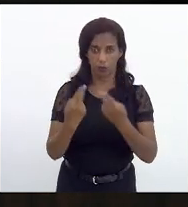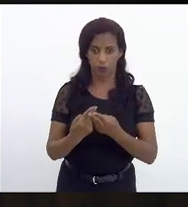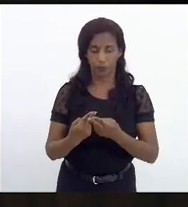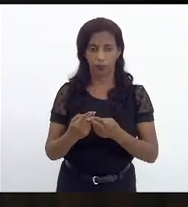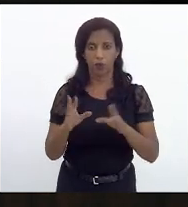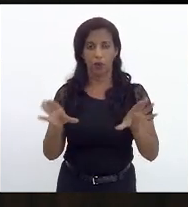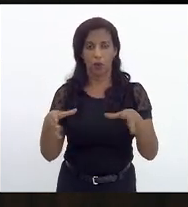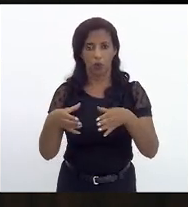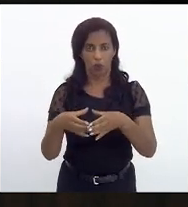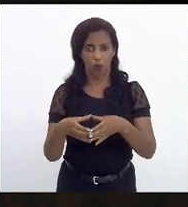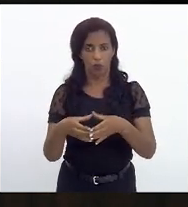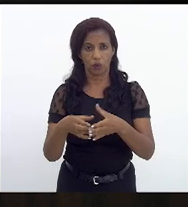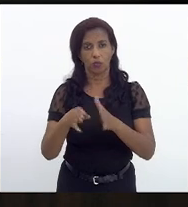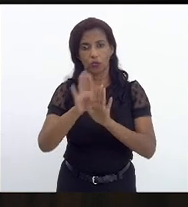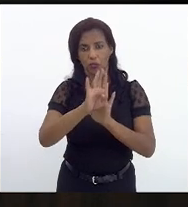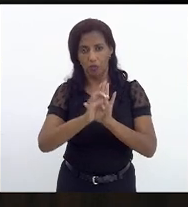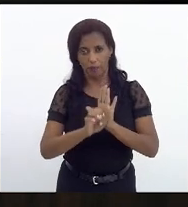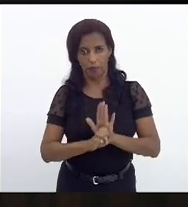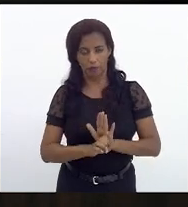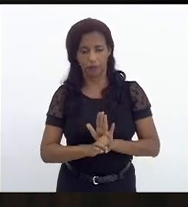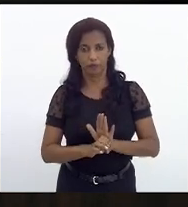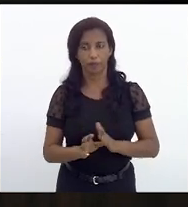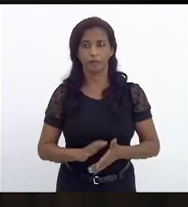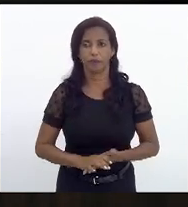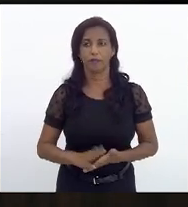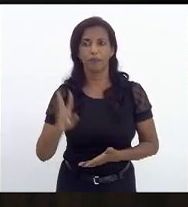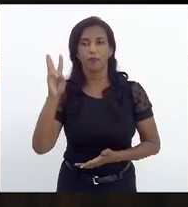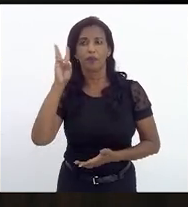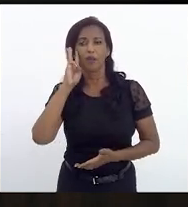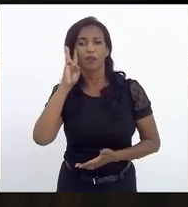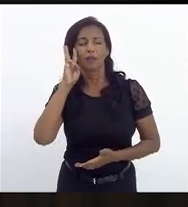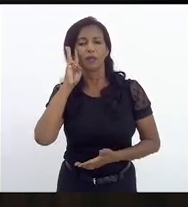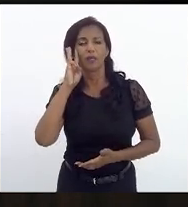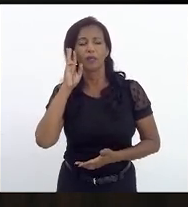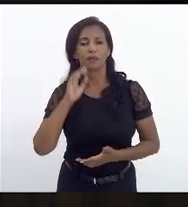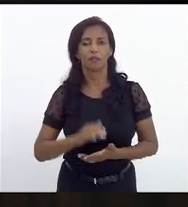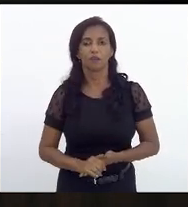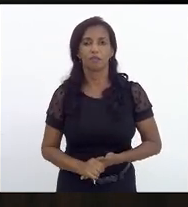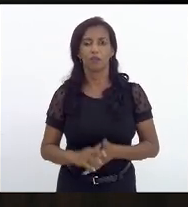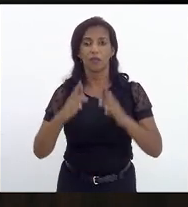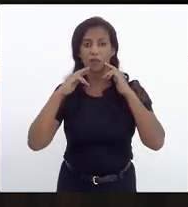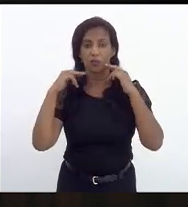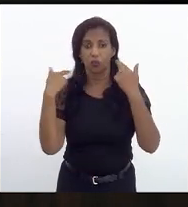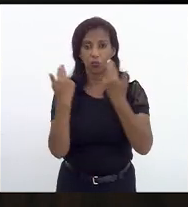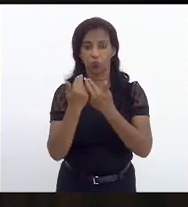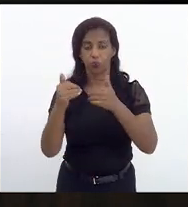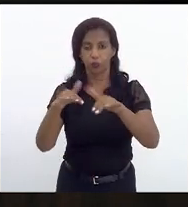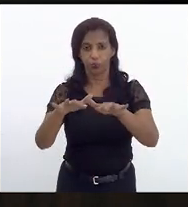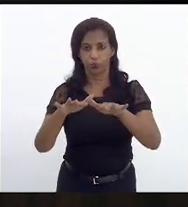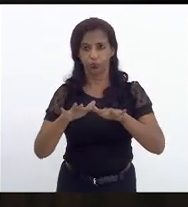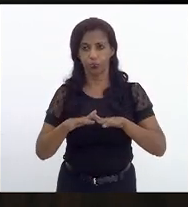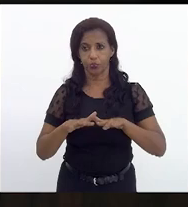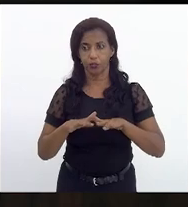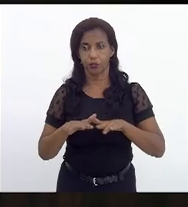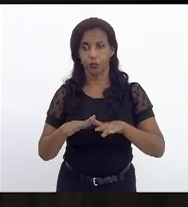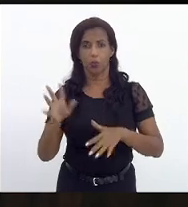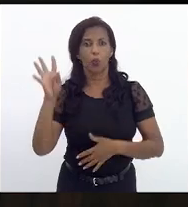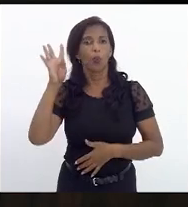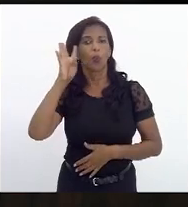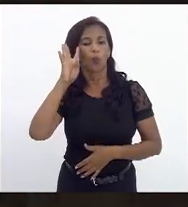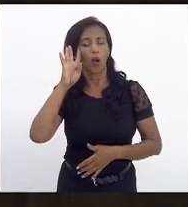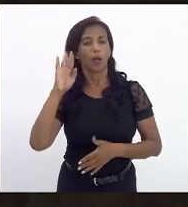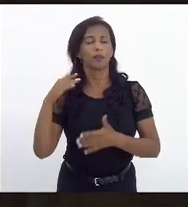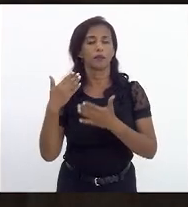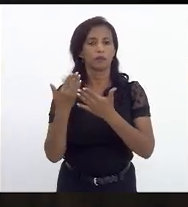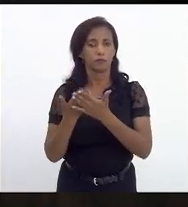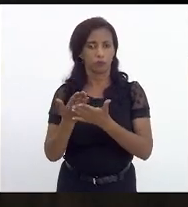da Comissão de Emendas Condicionais. Na terça-feira fazemos as audiências públicas. Colégio de Líderes. Quarta-feira, Colégio